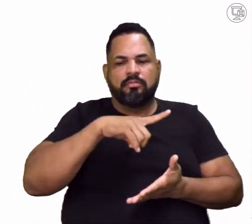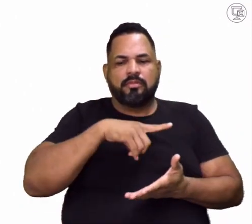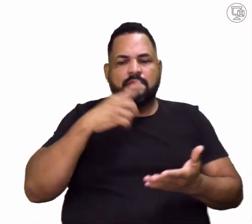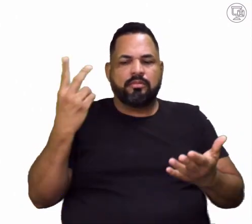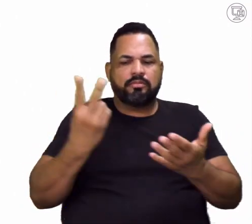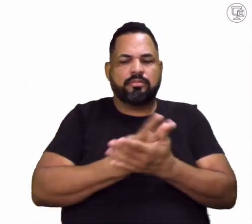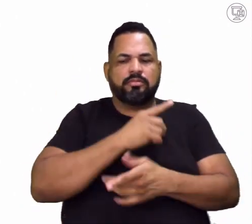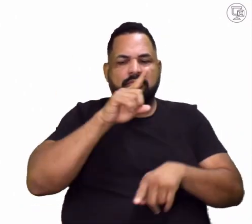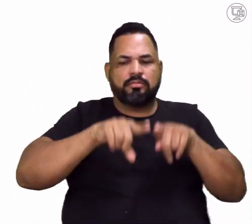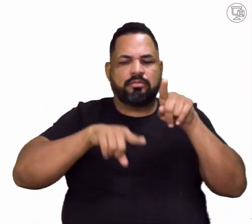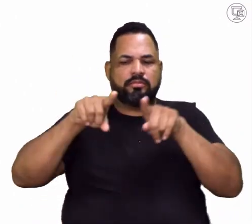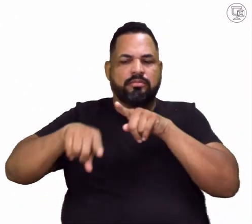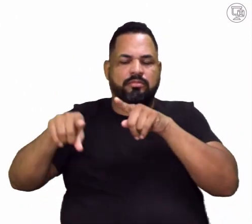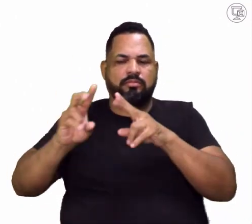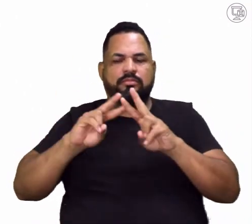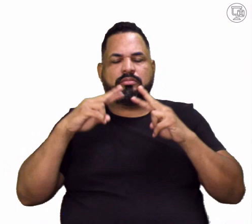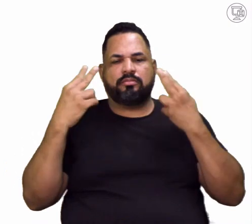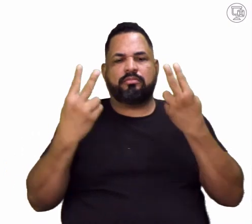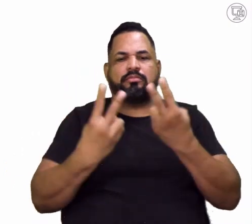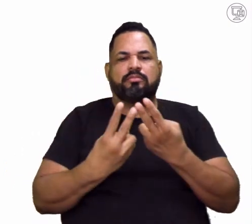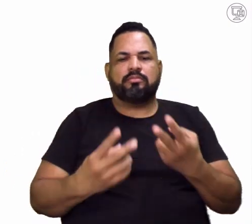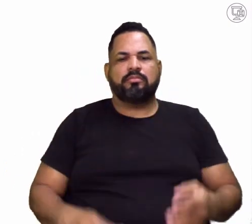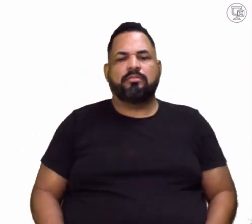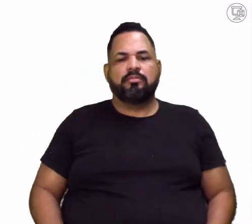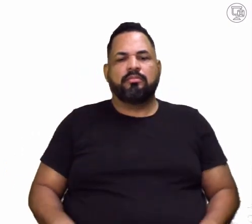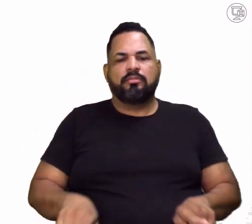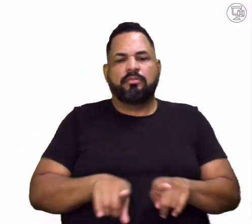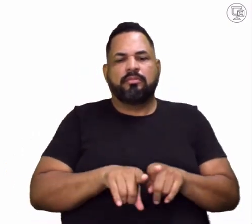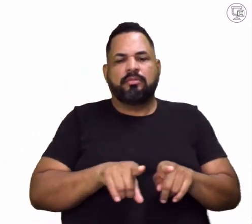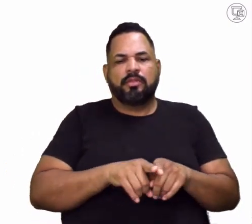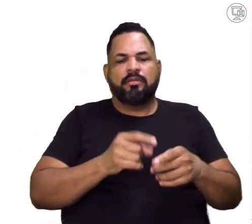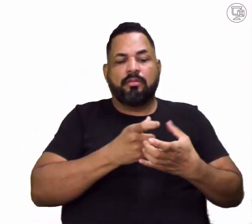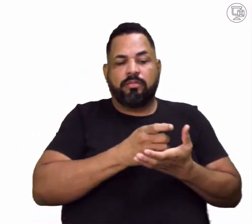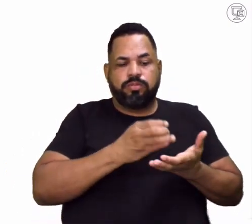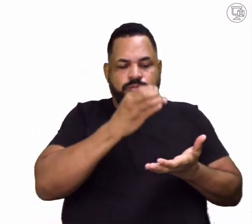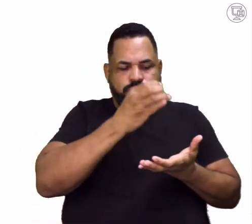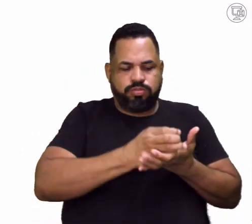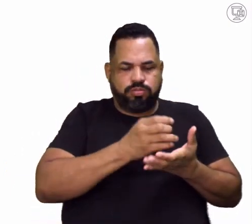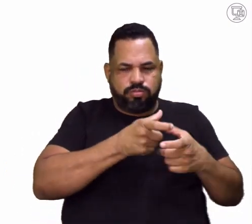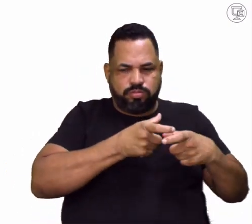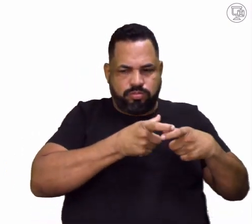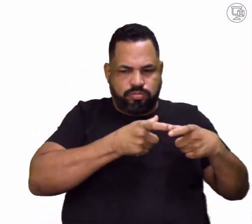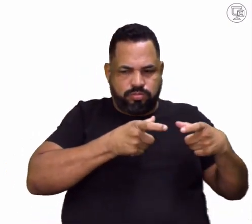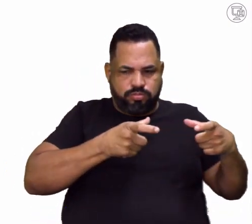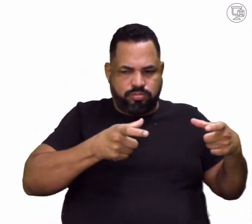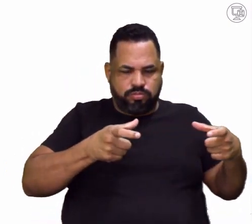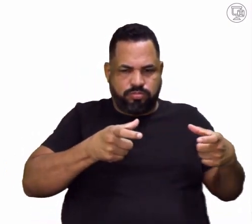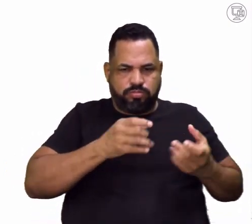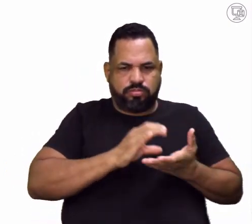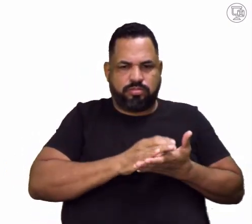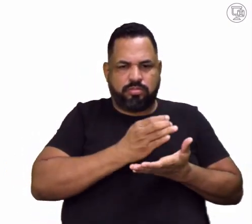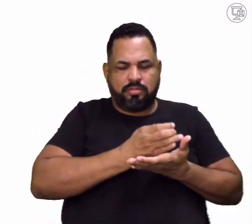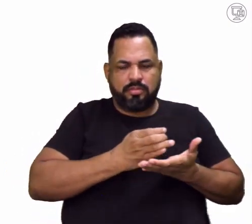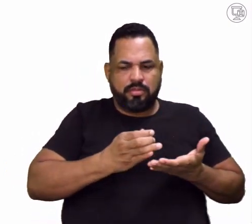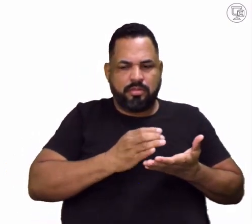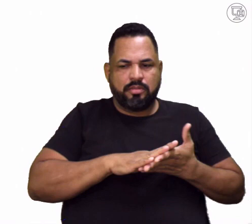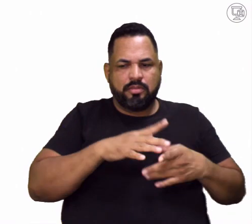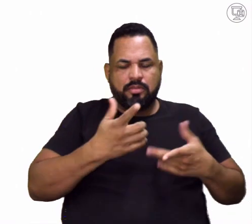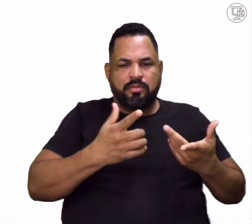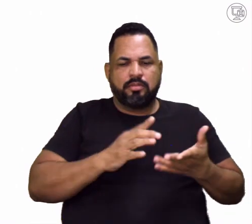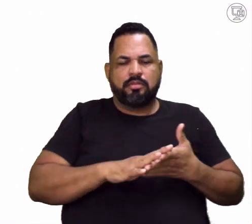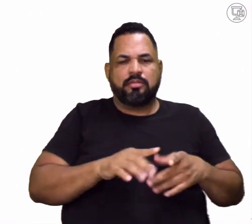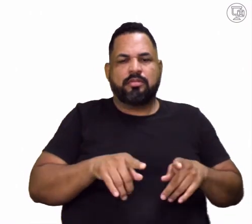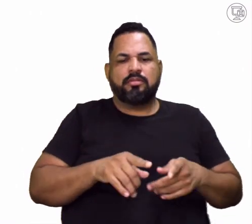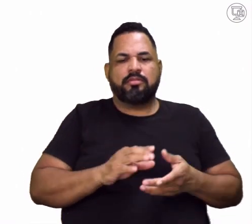variação do volume Lembrando que o recipiente também ele aumenta de tamanho né quando aumenta a temperatura a temperatura final maior